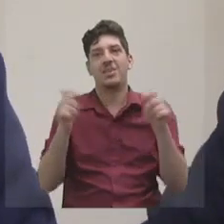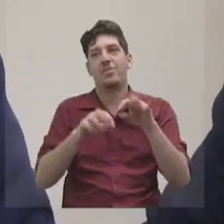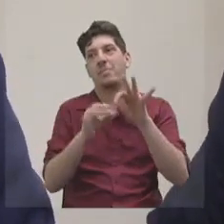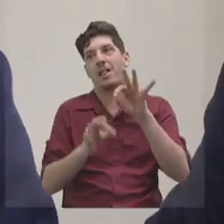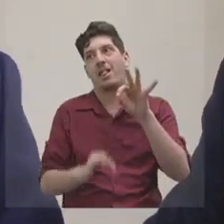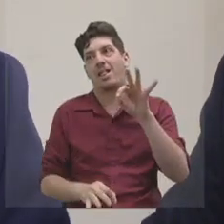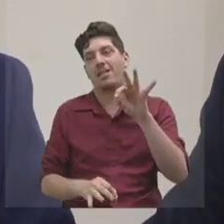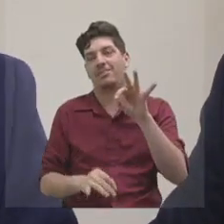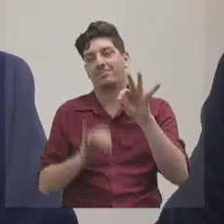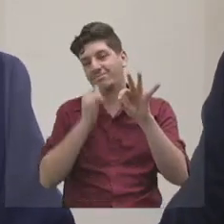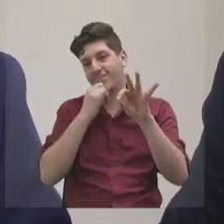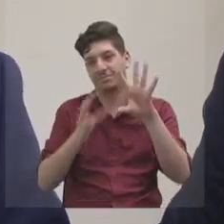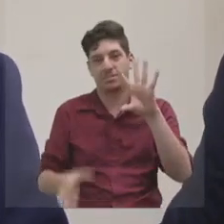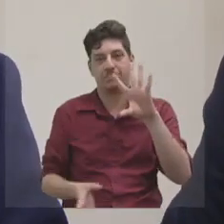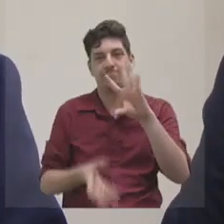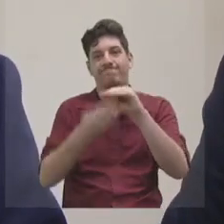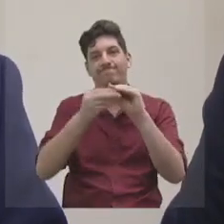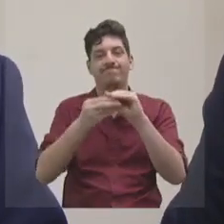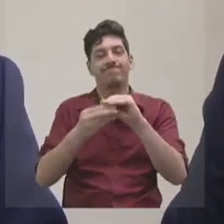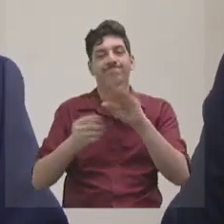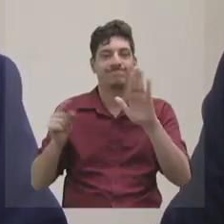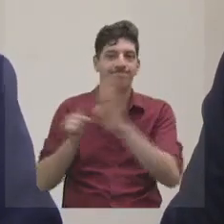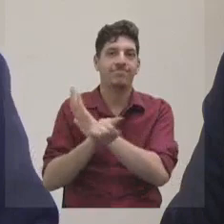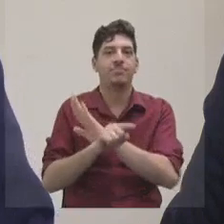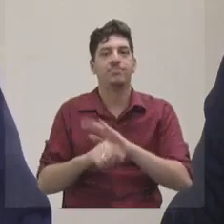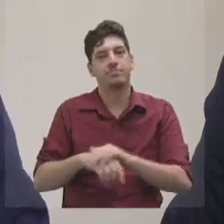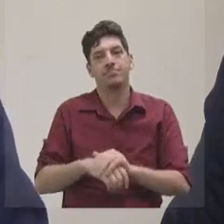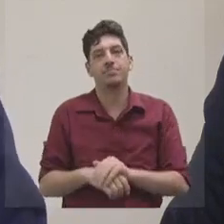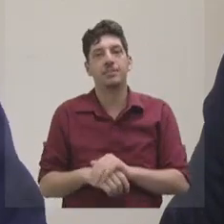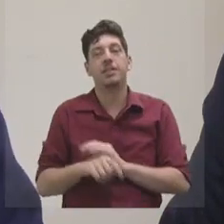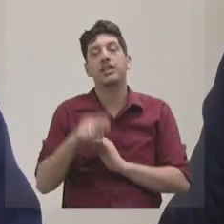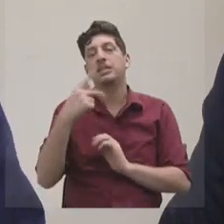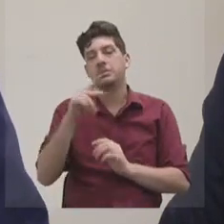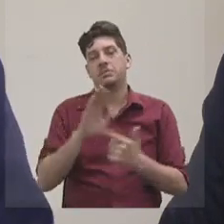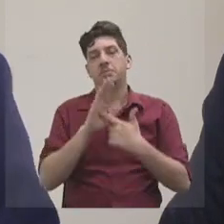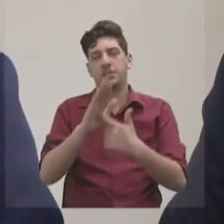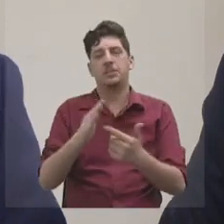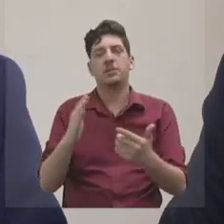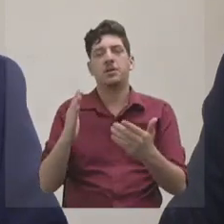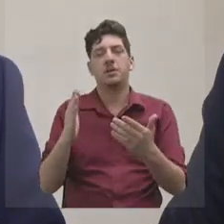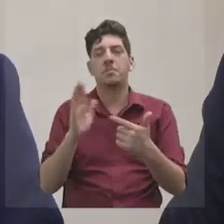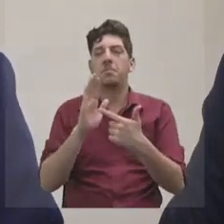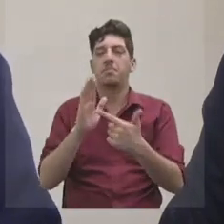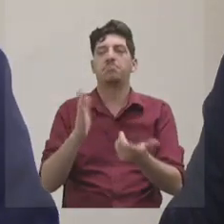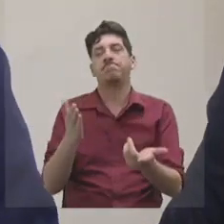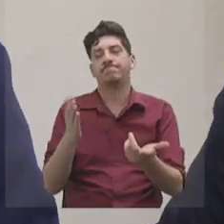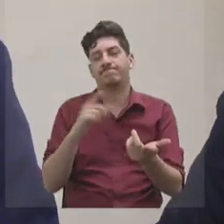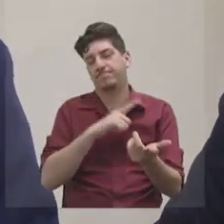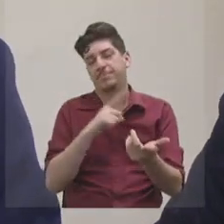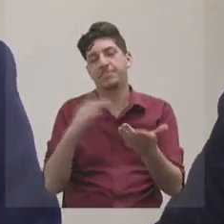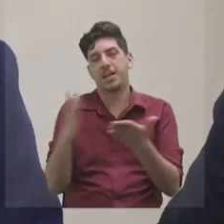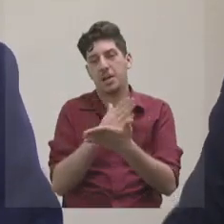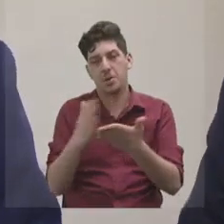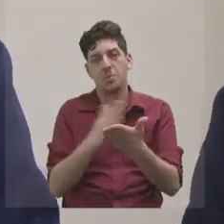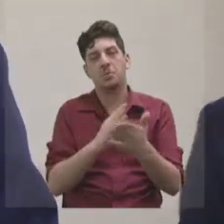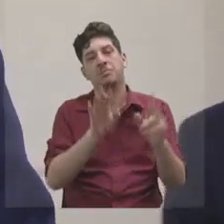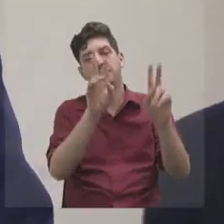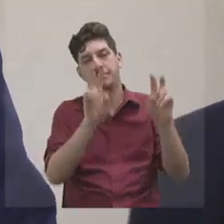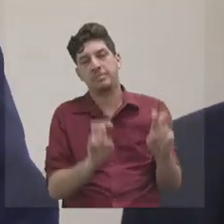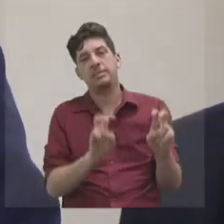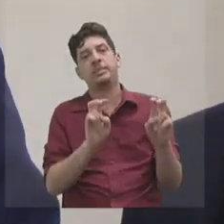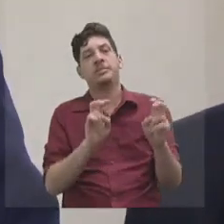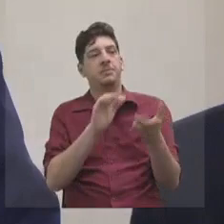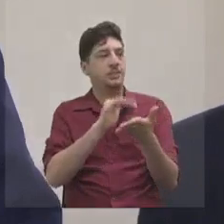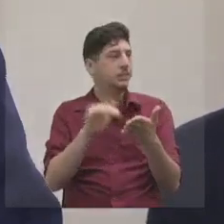o seguinte primeiro é apresentação trouxe aqui alguns trechos que eu a secretaria aponta